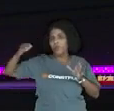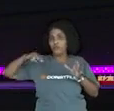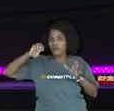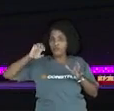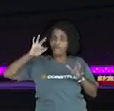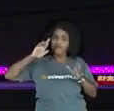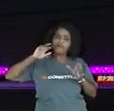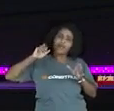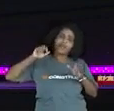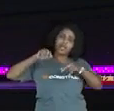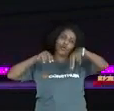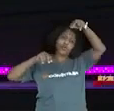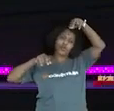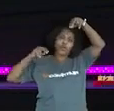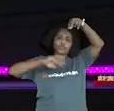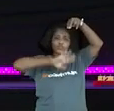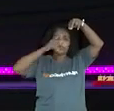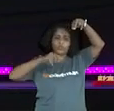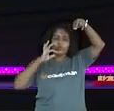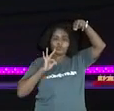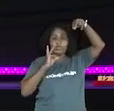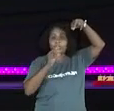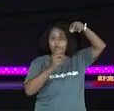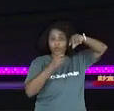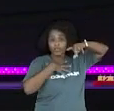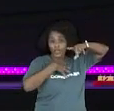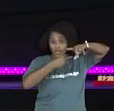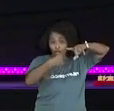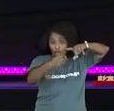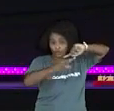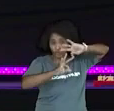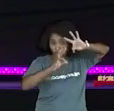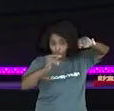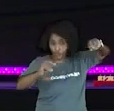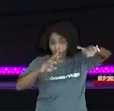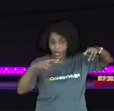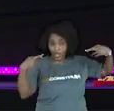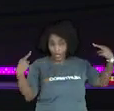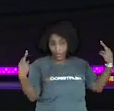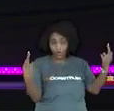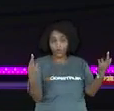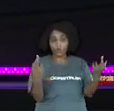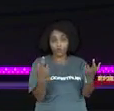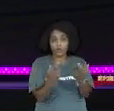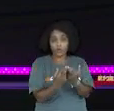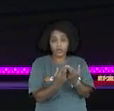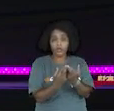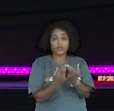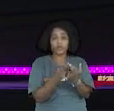Norte do Monte da Asus depois que toda essa geração foi reunida a seus